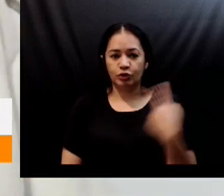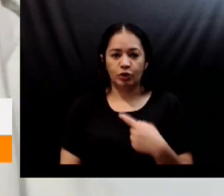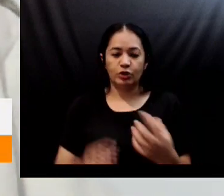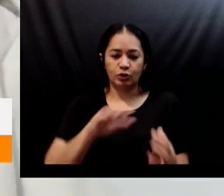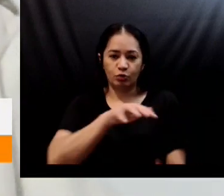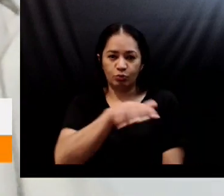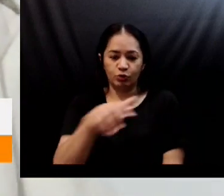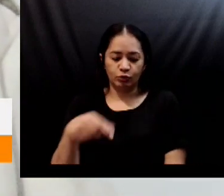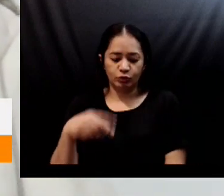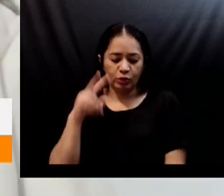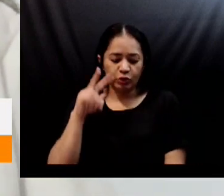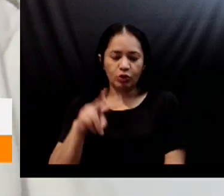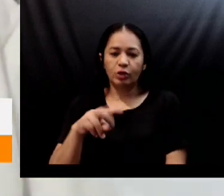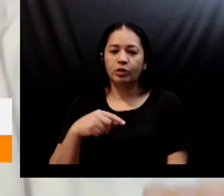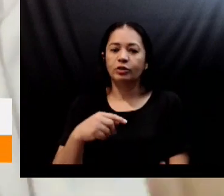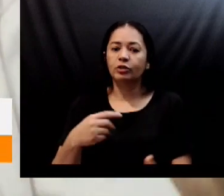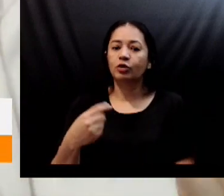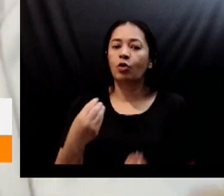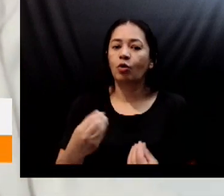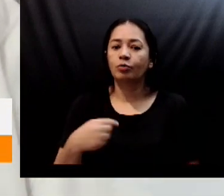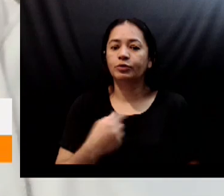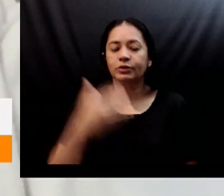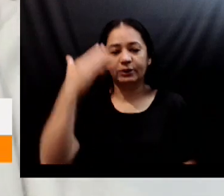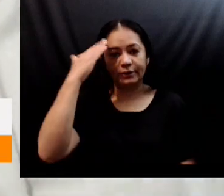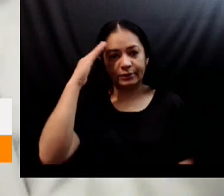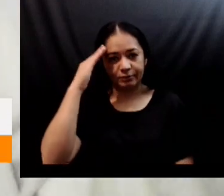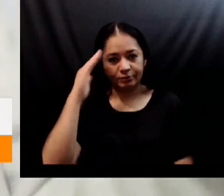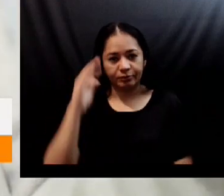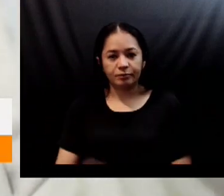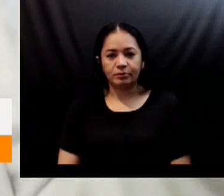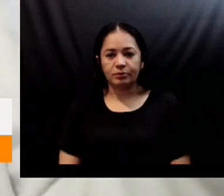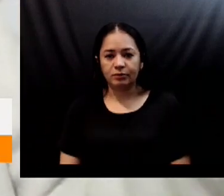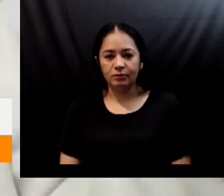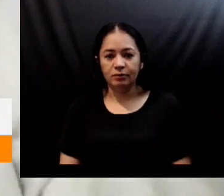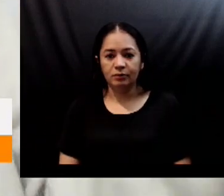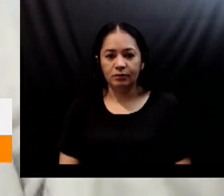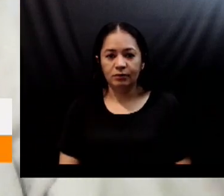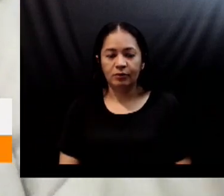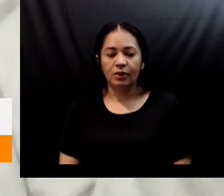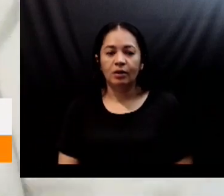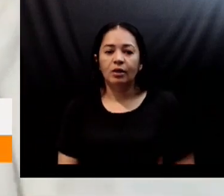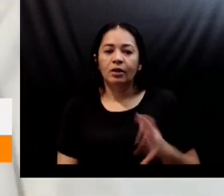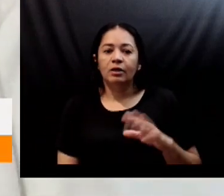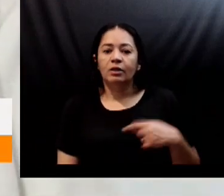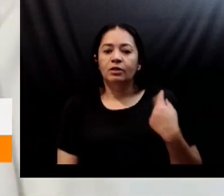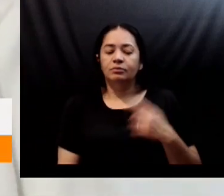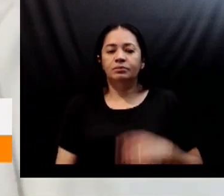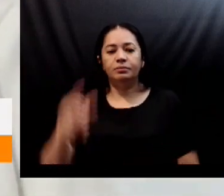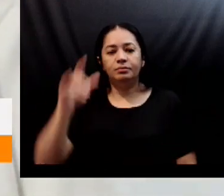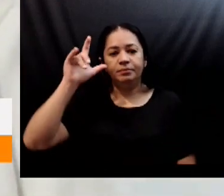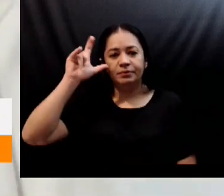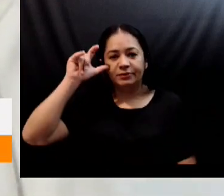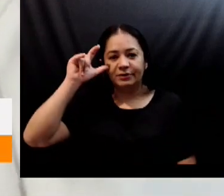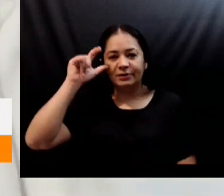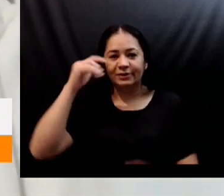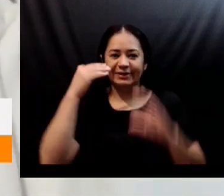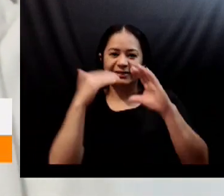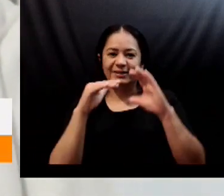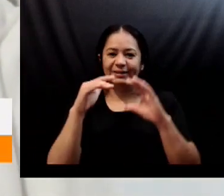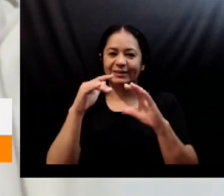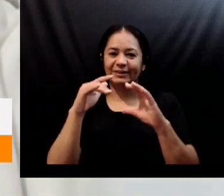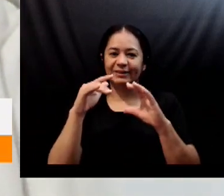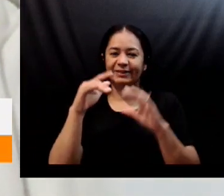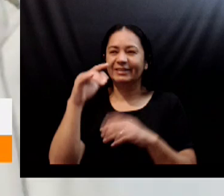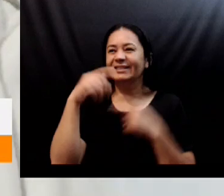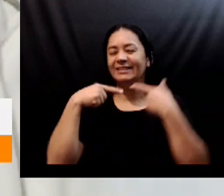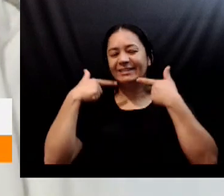não do jeito que ele realmente é. E muitas das vezes a gente posta uma foto ali sorrindo, mas vai dormir chorando. Então, muitas das coisas